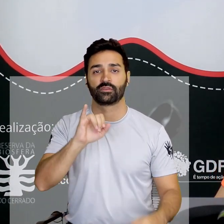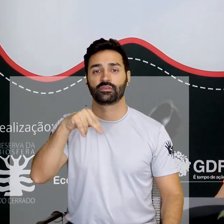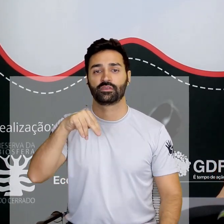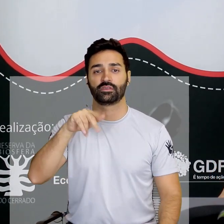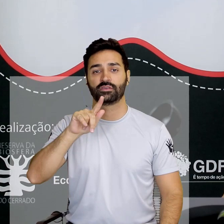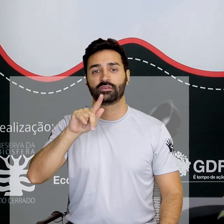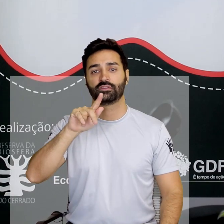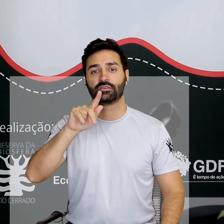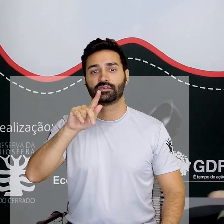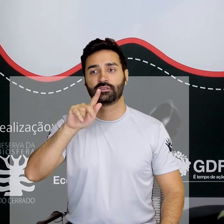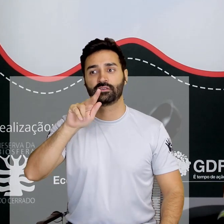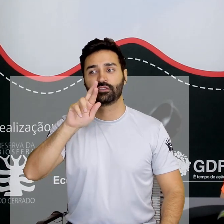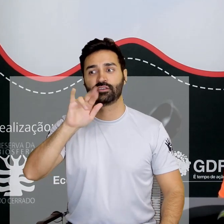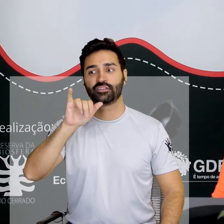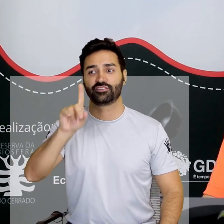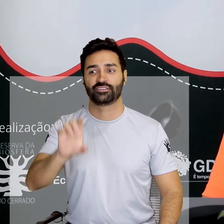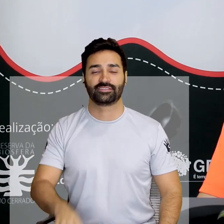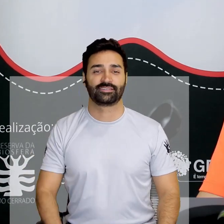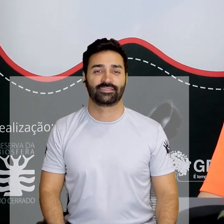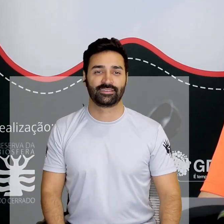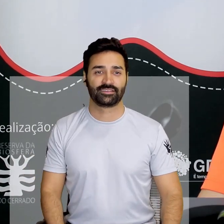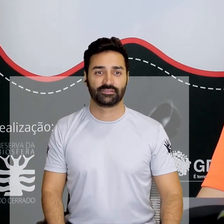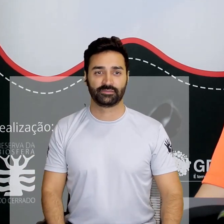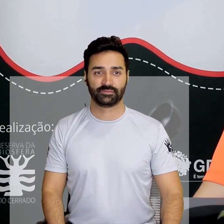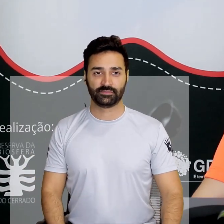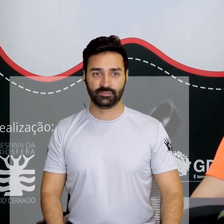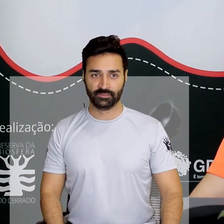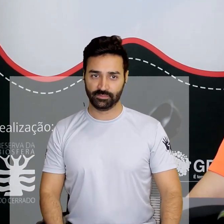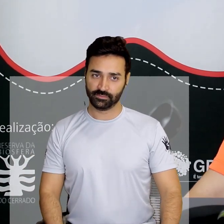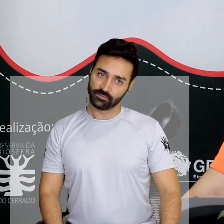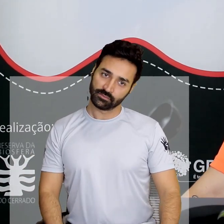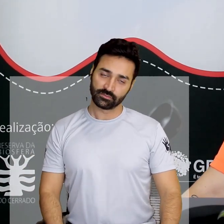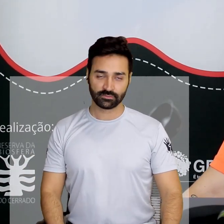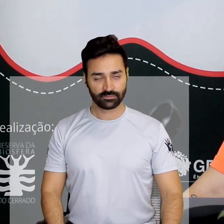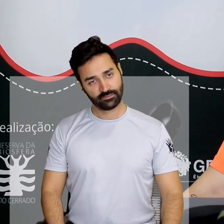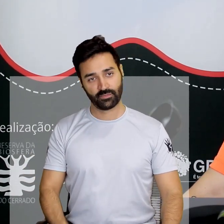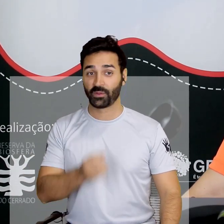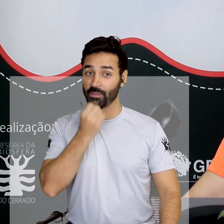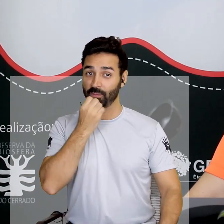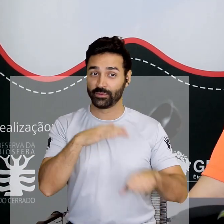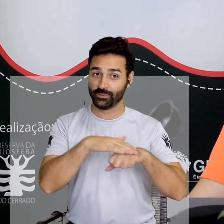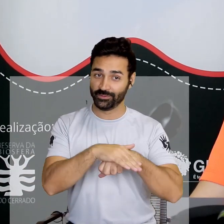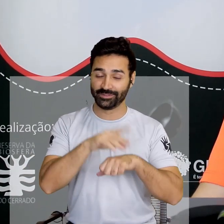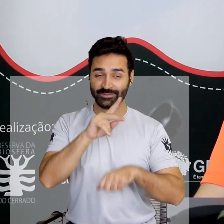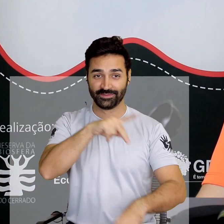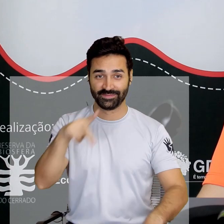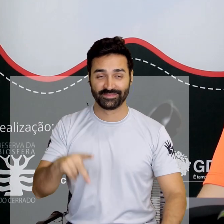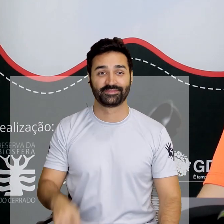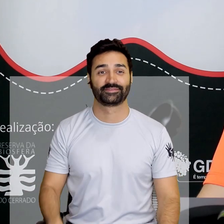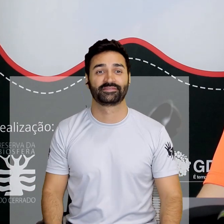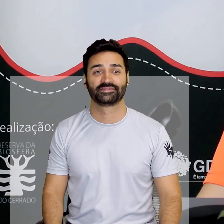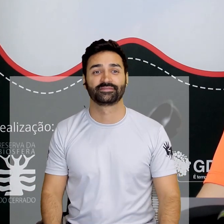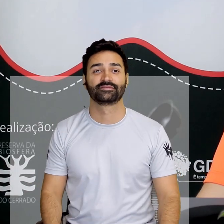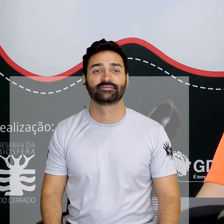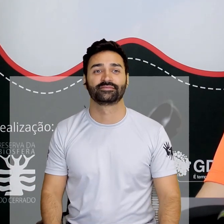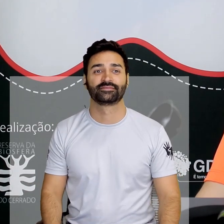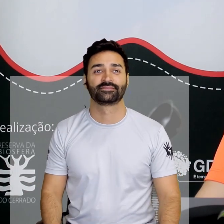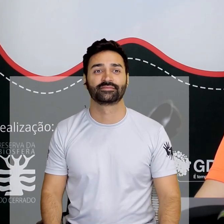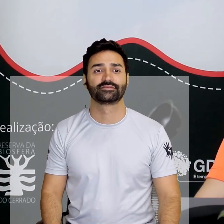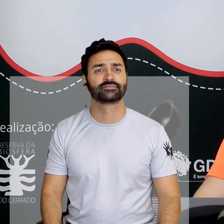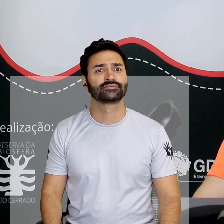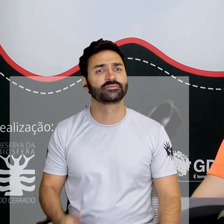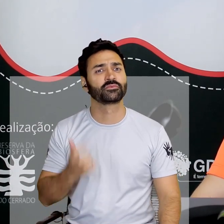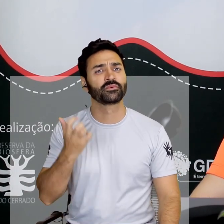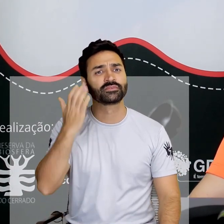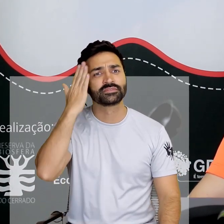Ingrid. Ingrid Nelson. Boa noite, professora. Boa noite. Eu queria saber